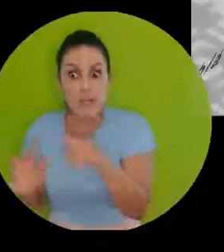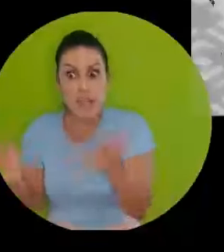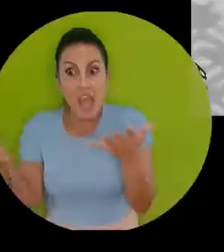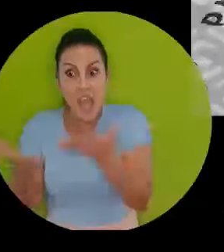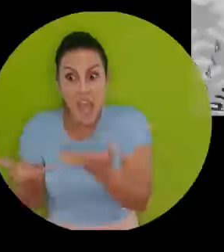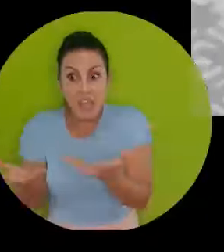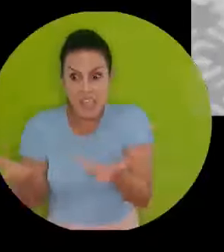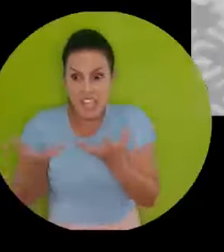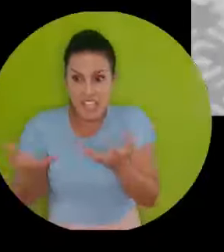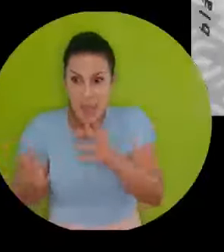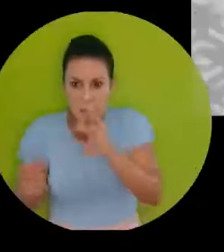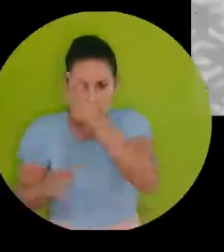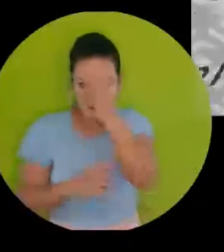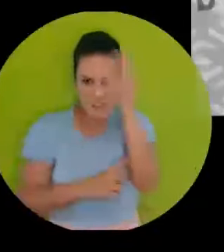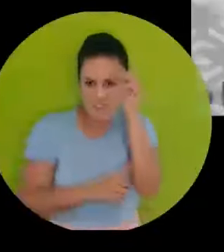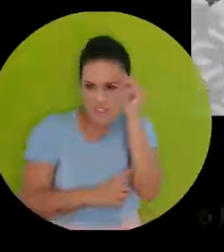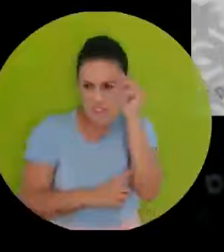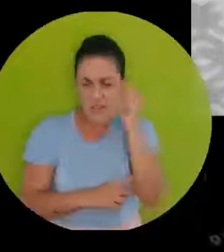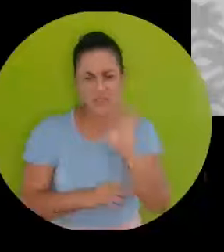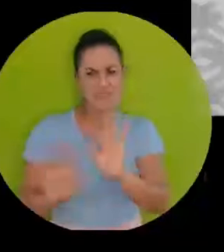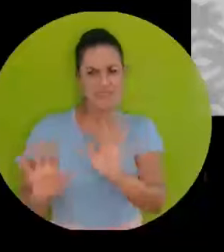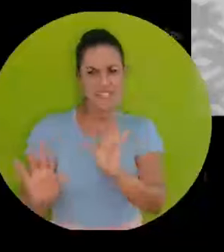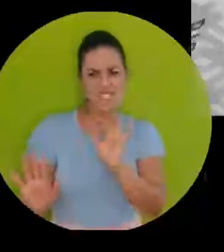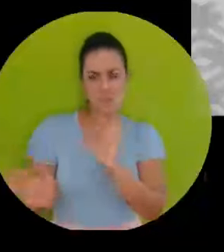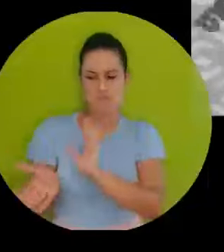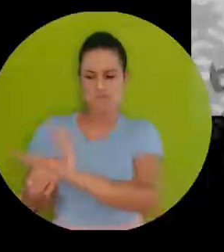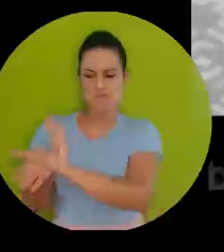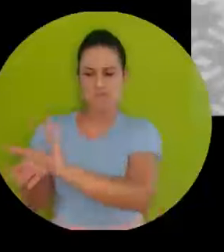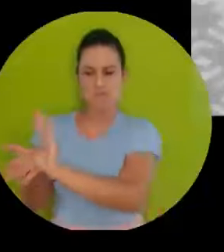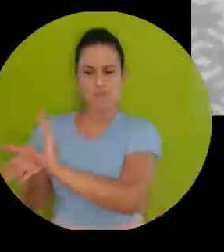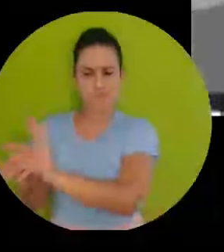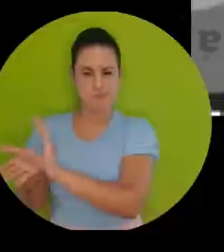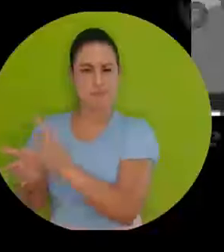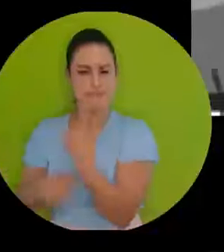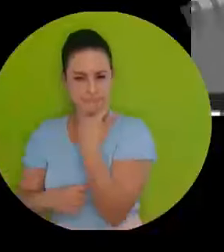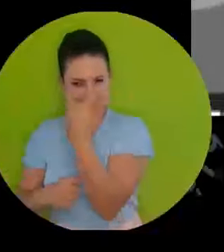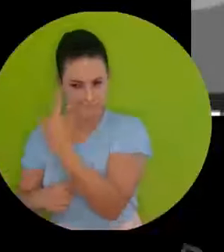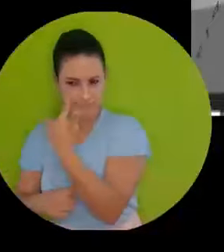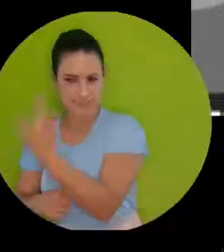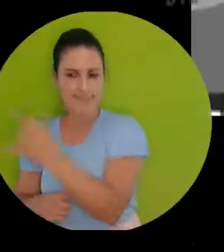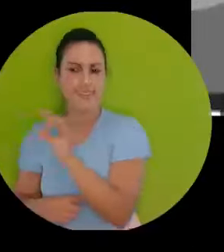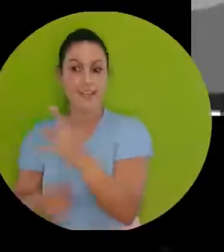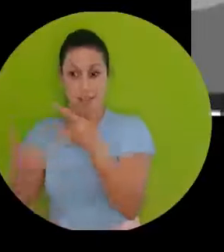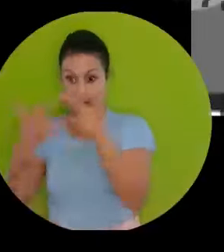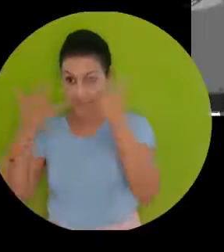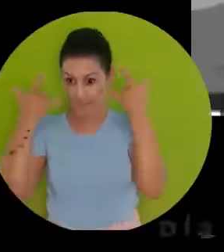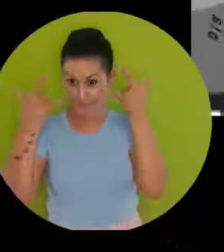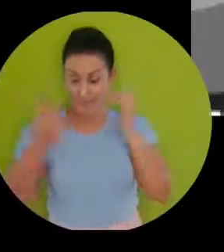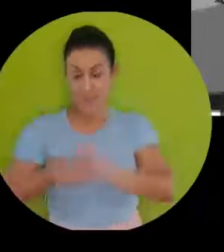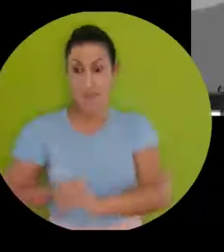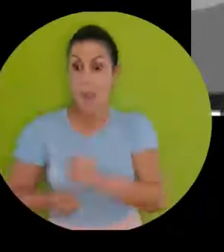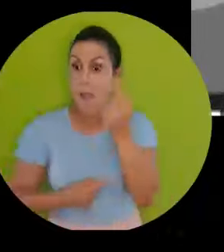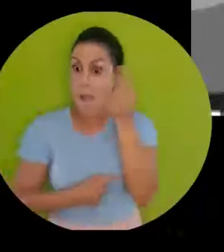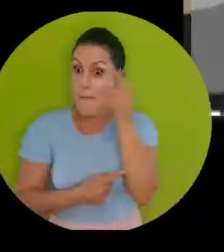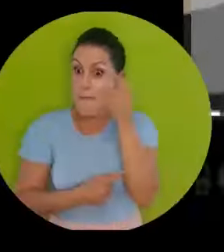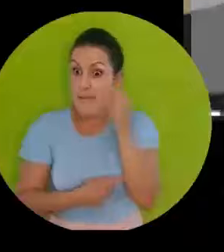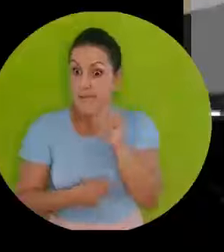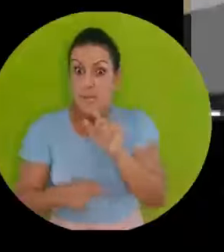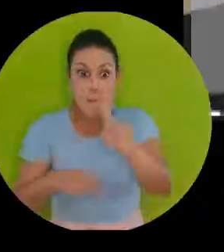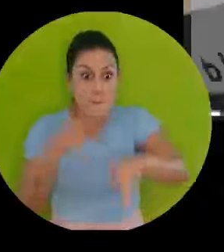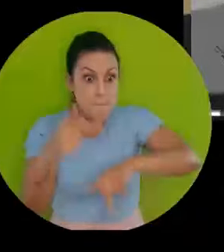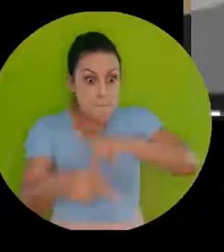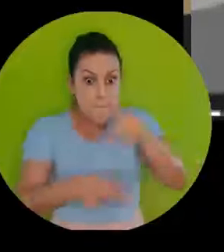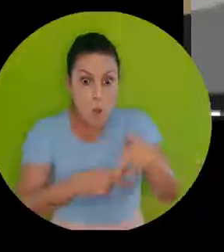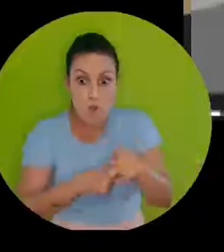que nunca viu um projetinho seu virar lei em 8 anos de mandato. Agora quer ser prefeito, para arrumar mais uma boquinha